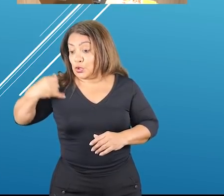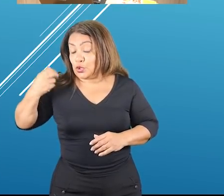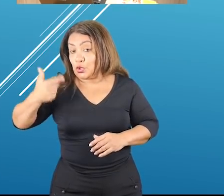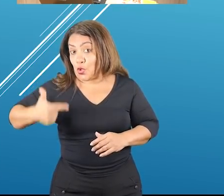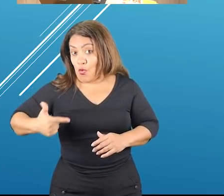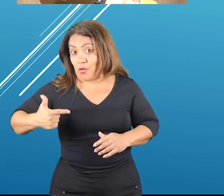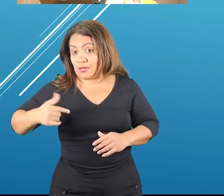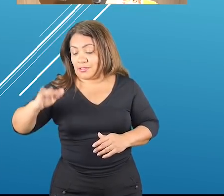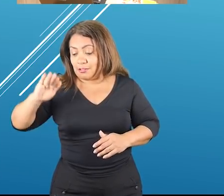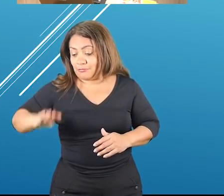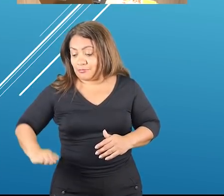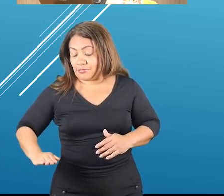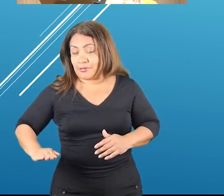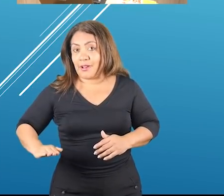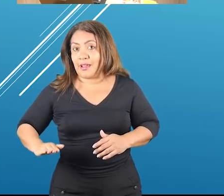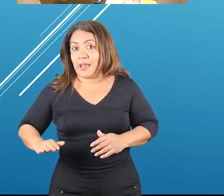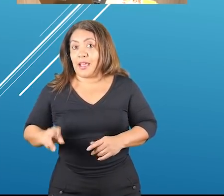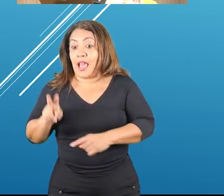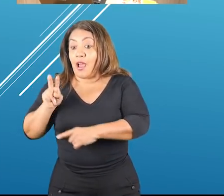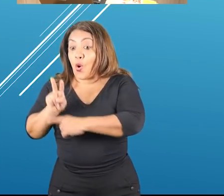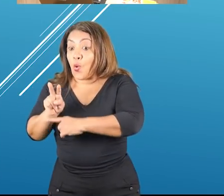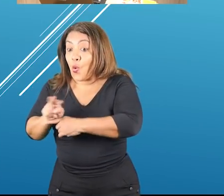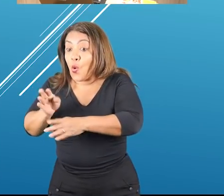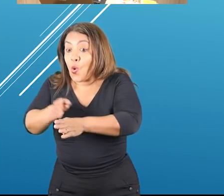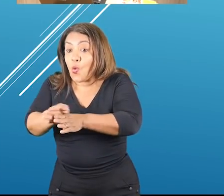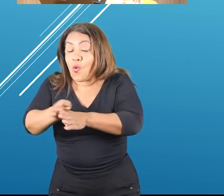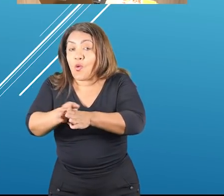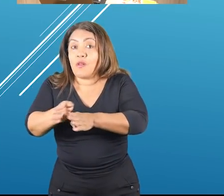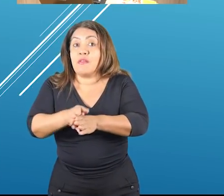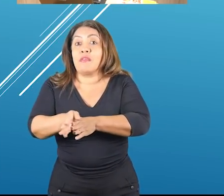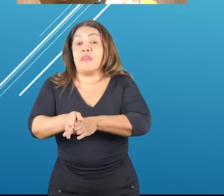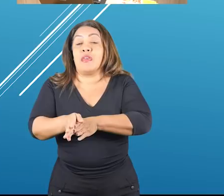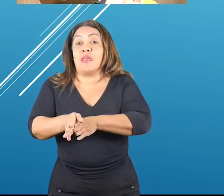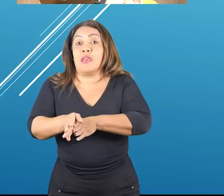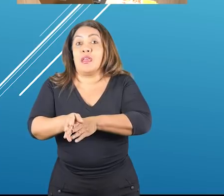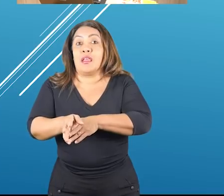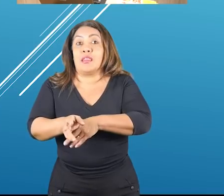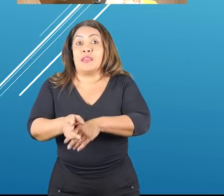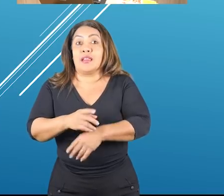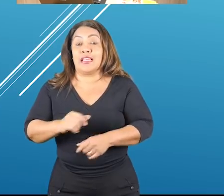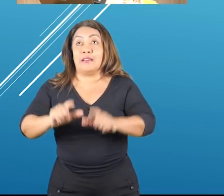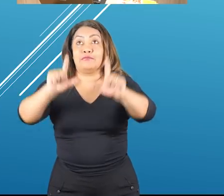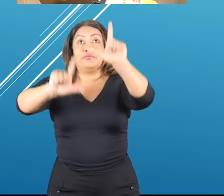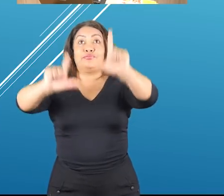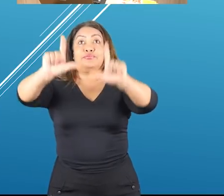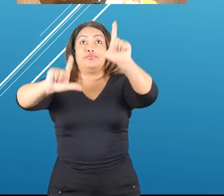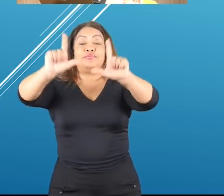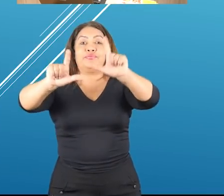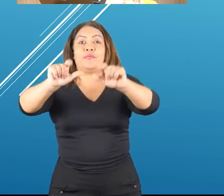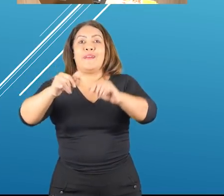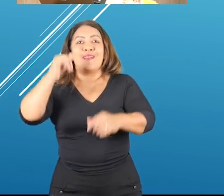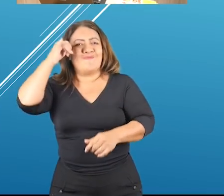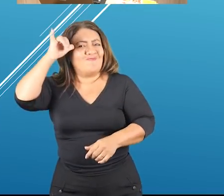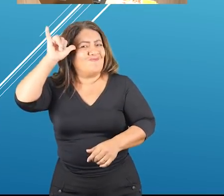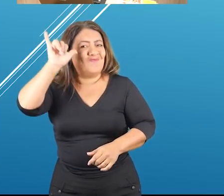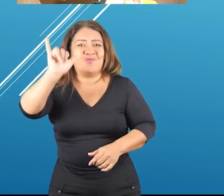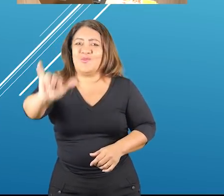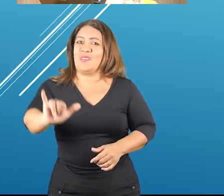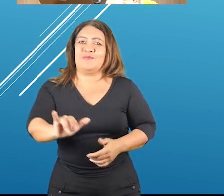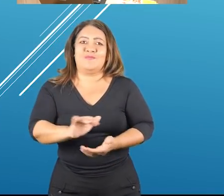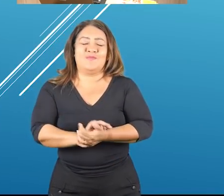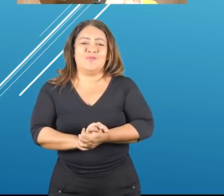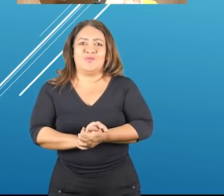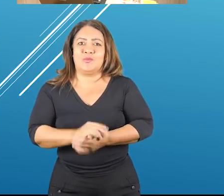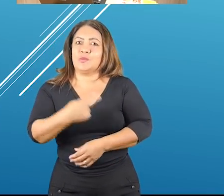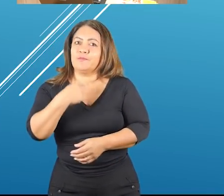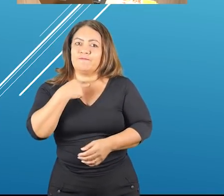a Sociedade Brasileira de Pediatria recomenda que crianças com menos de 2 anos não sejam expostas a telas. Por mais que a